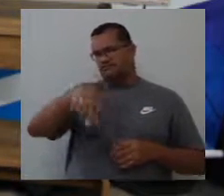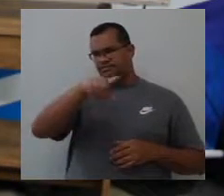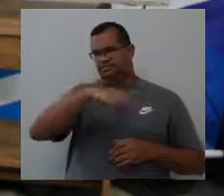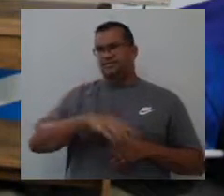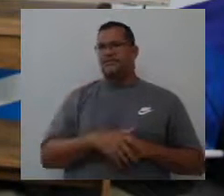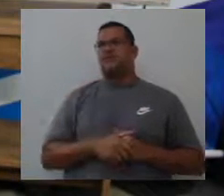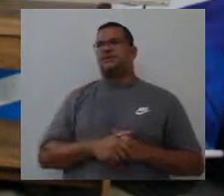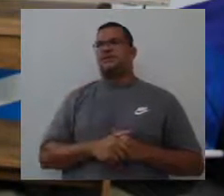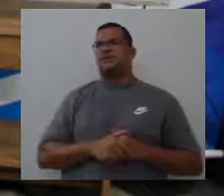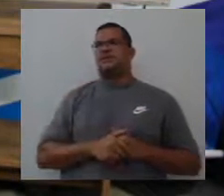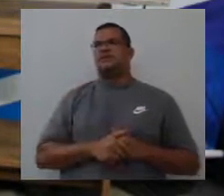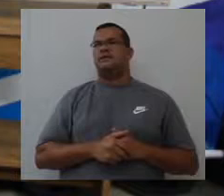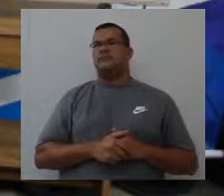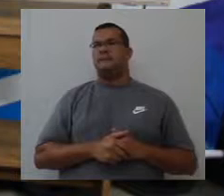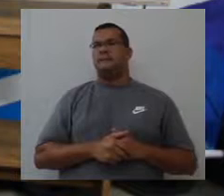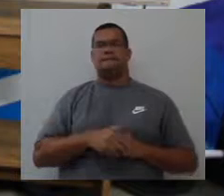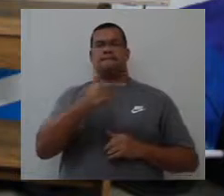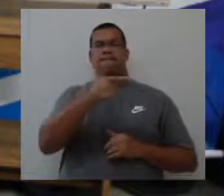ó.